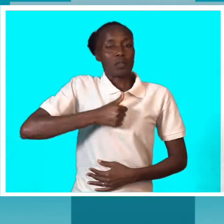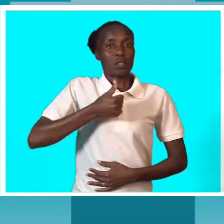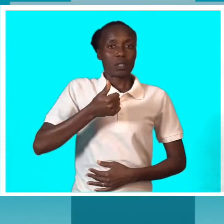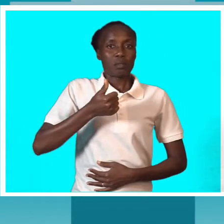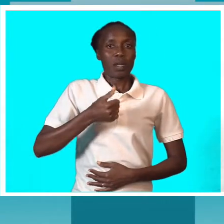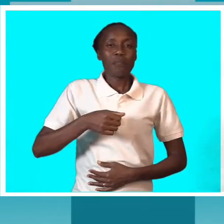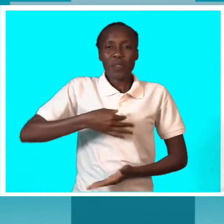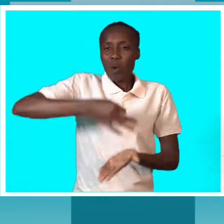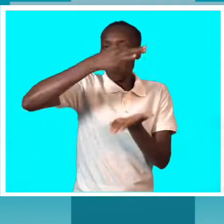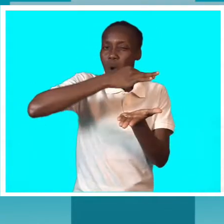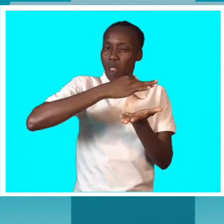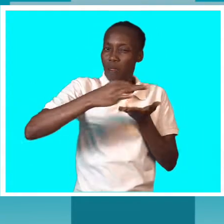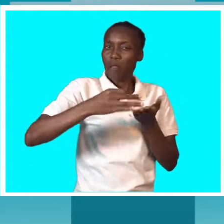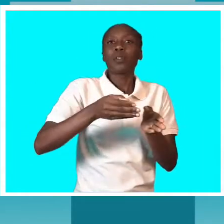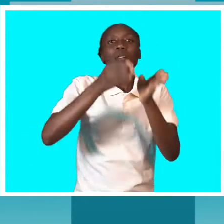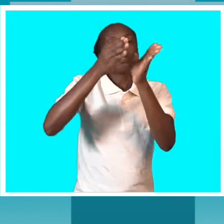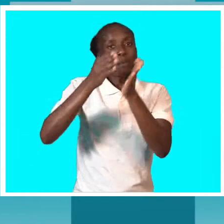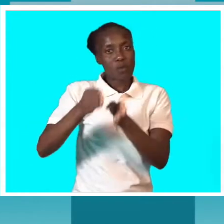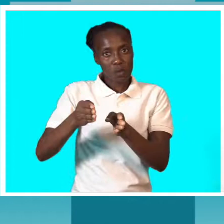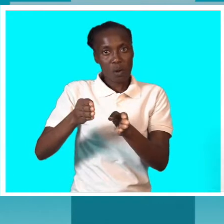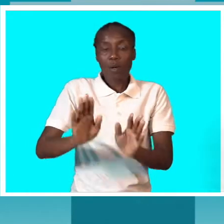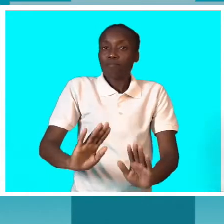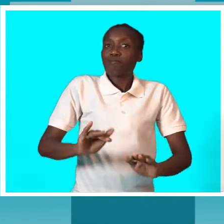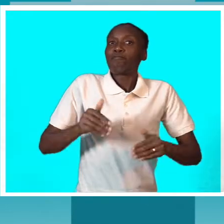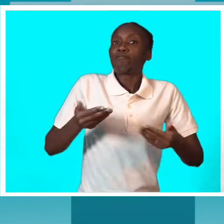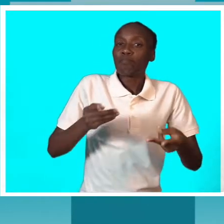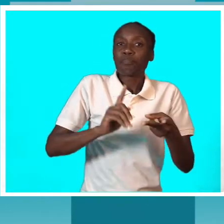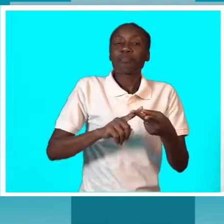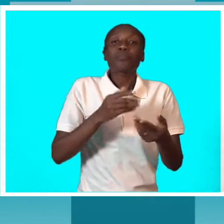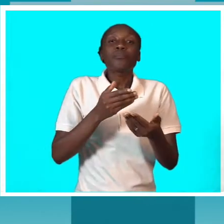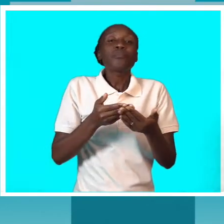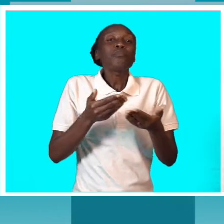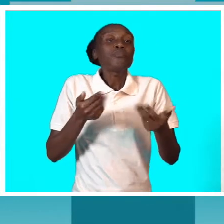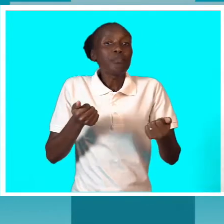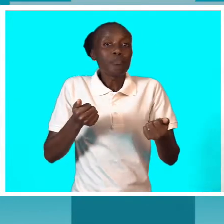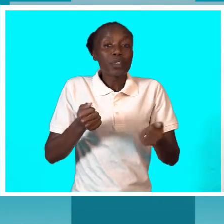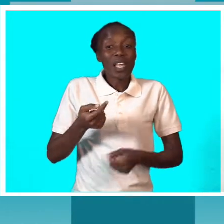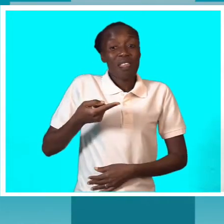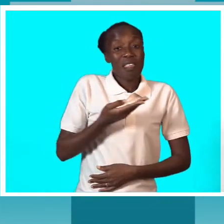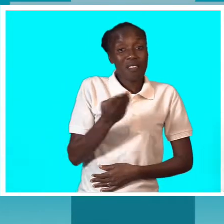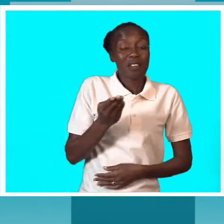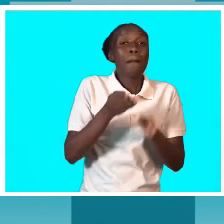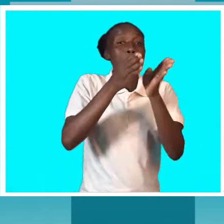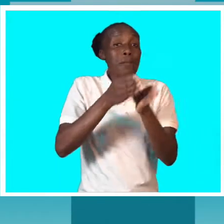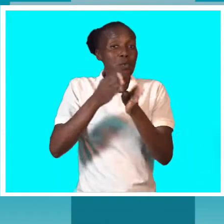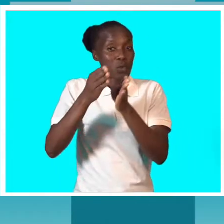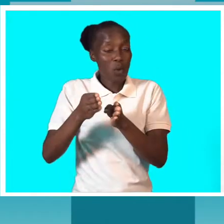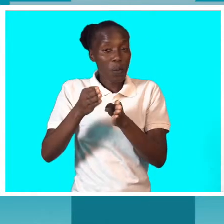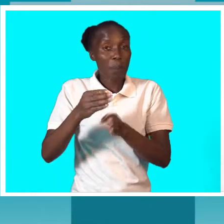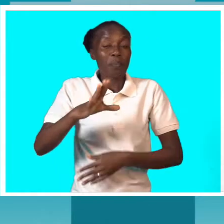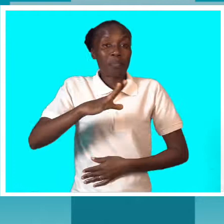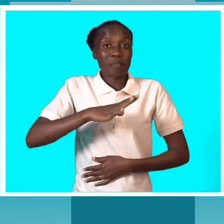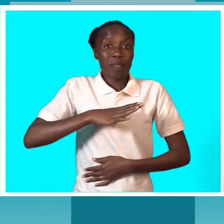indivíduo. Sobretudo quando este indivíduo está no nível de satisfação.